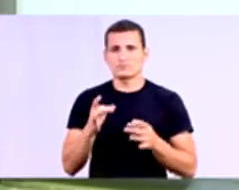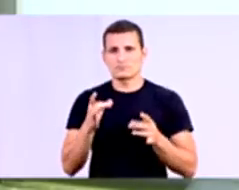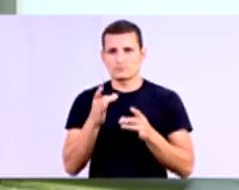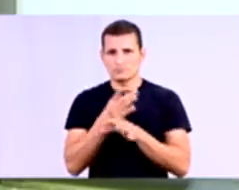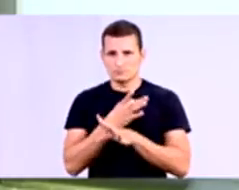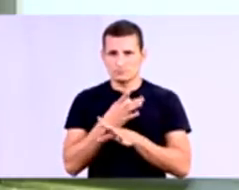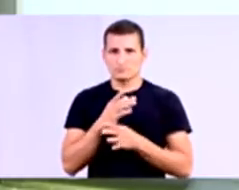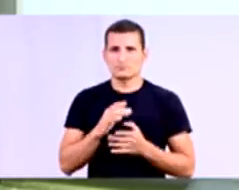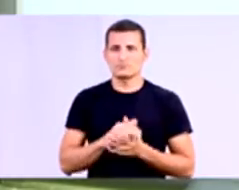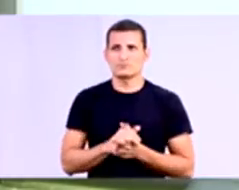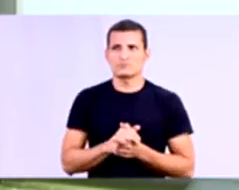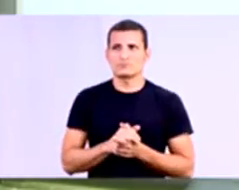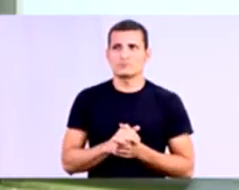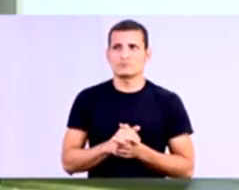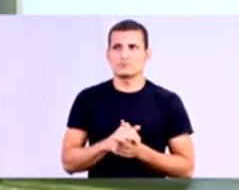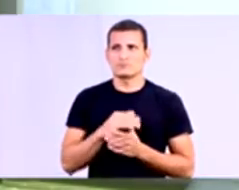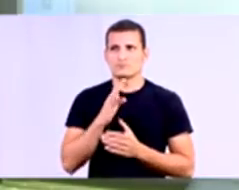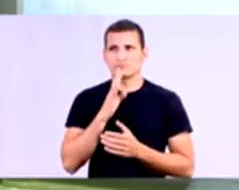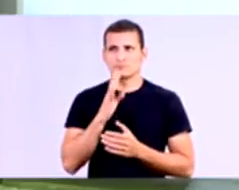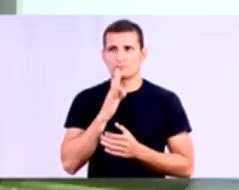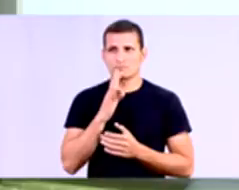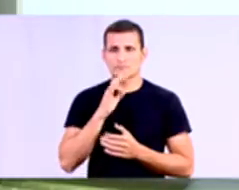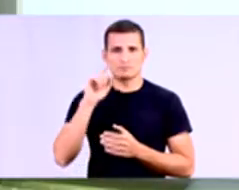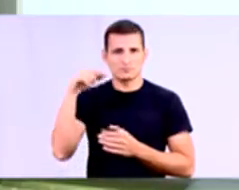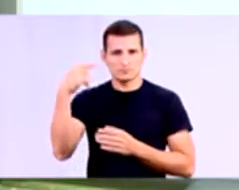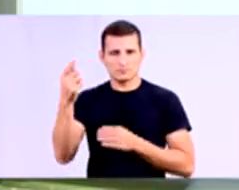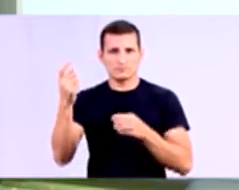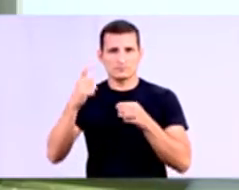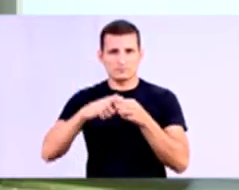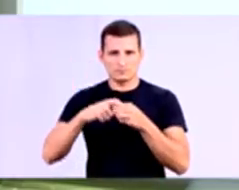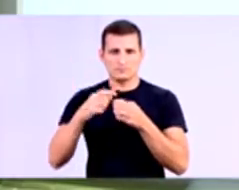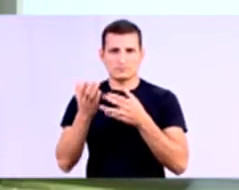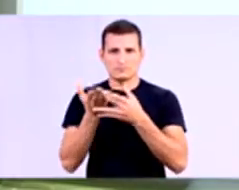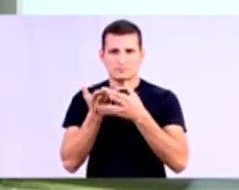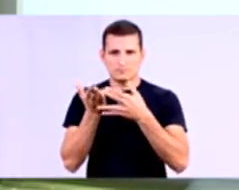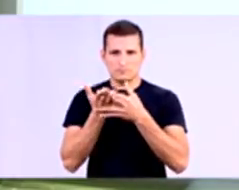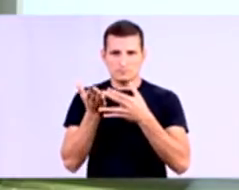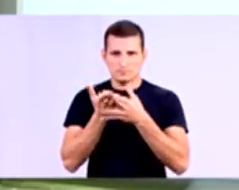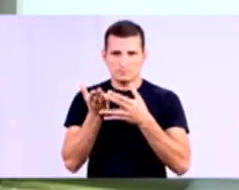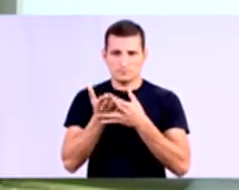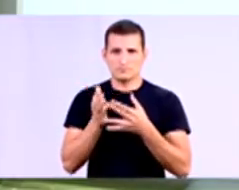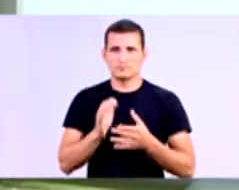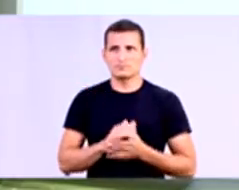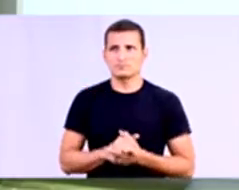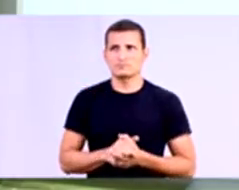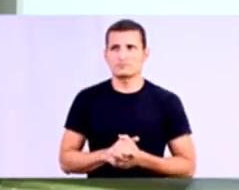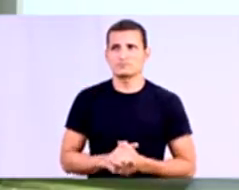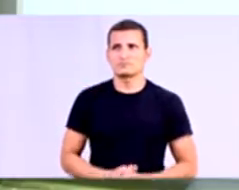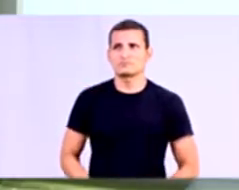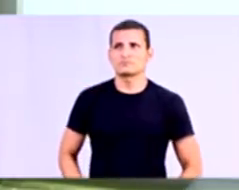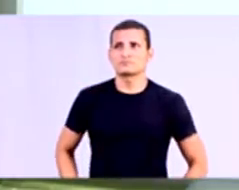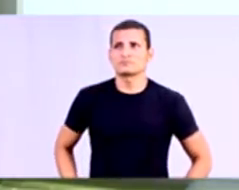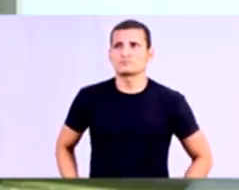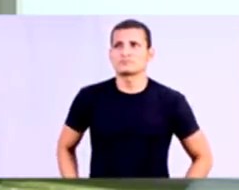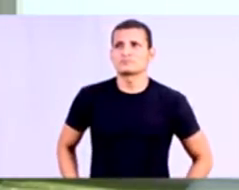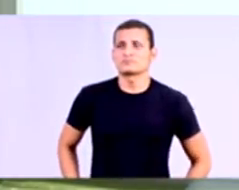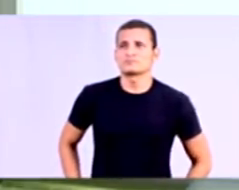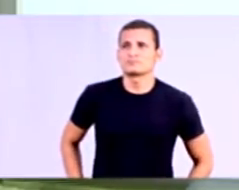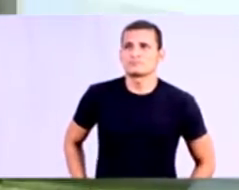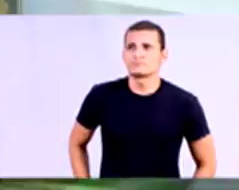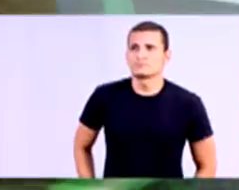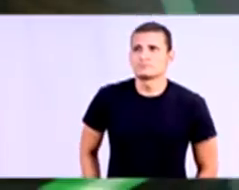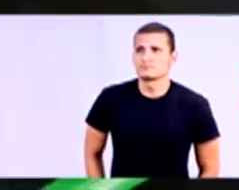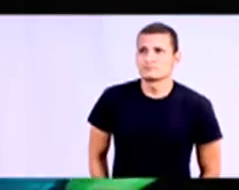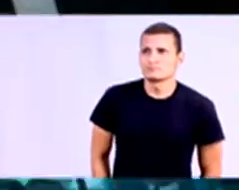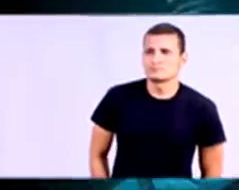pouco, consolidar melhor esse conhecimento. E mais tarde a gente volta aí fazendo alguns comentários sobre essa atividade.